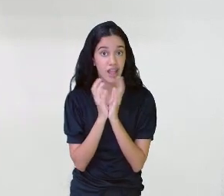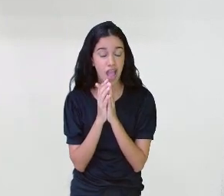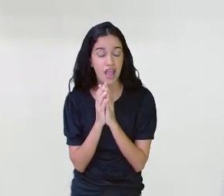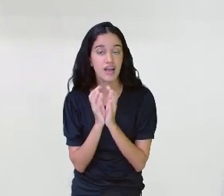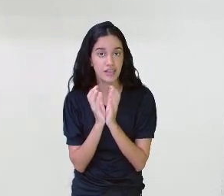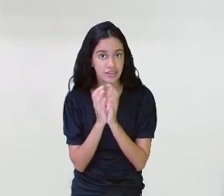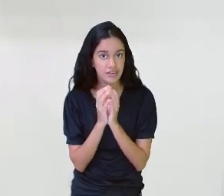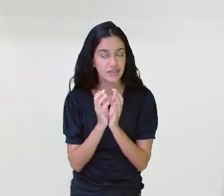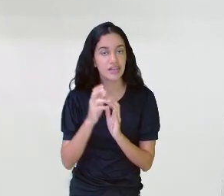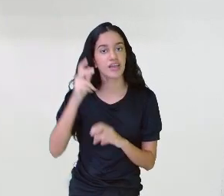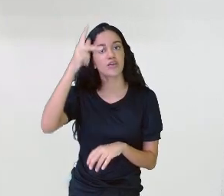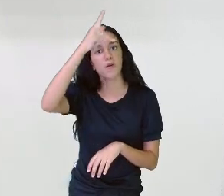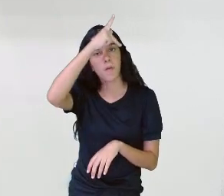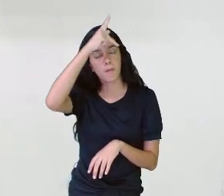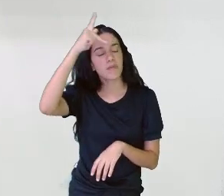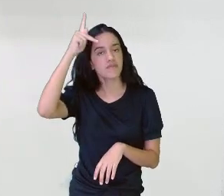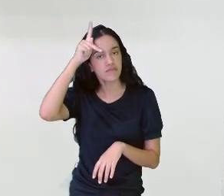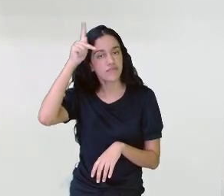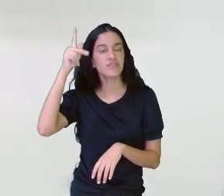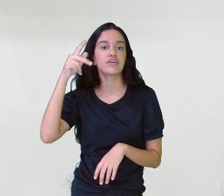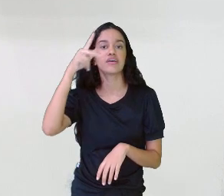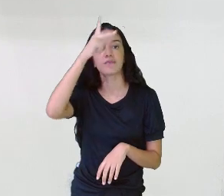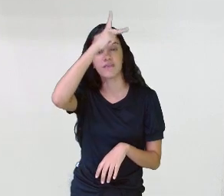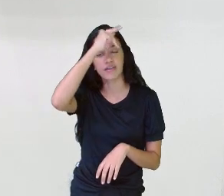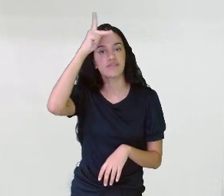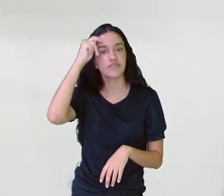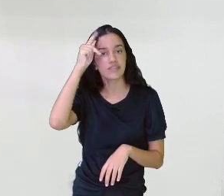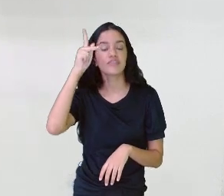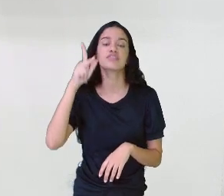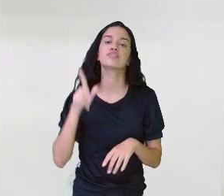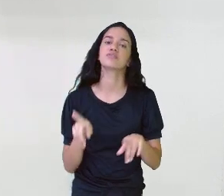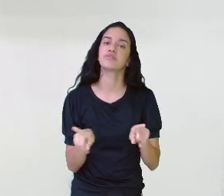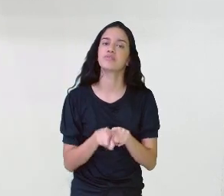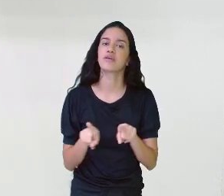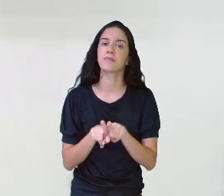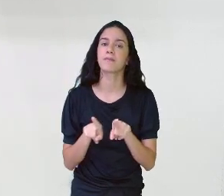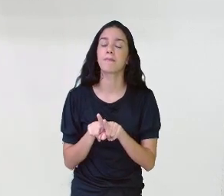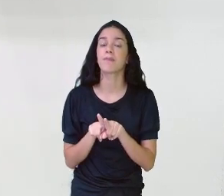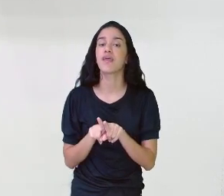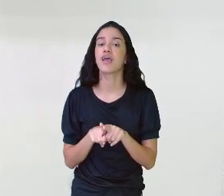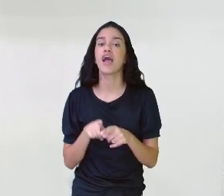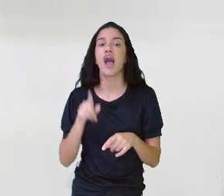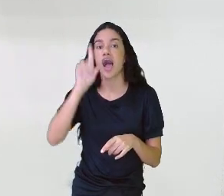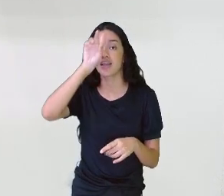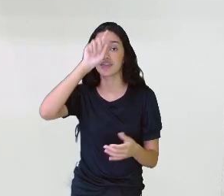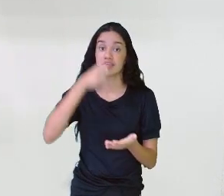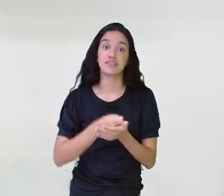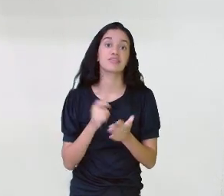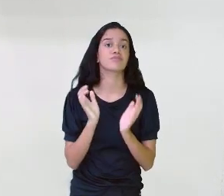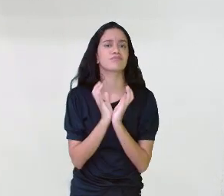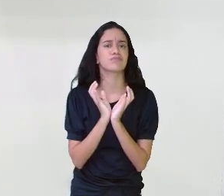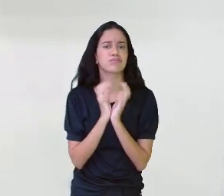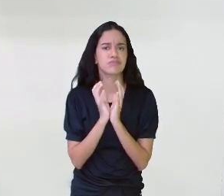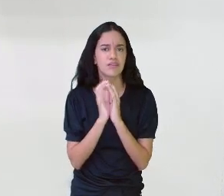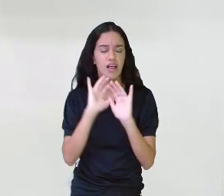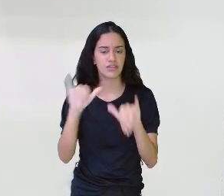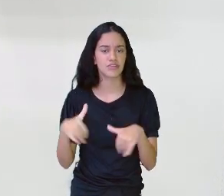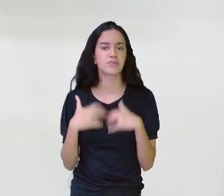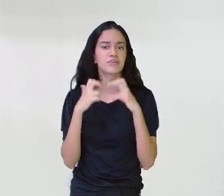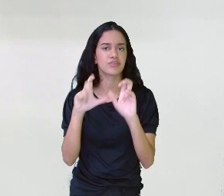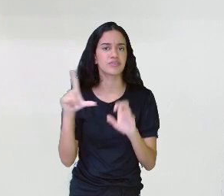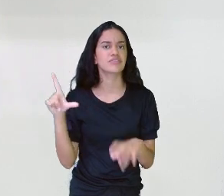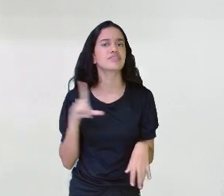prefeito. Então, o prefeito toma as decisões relacionadas a Recife. Claro, Jaboatão também tem o